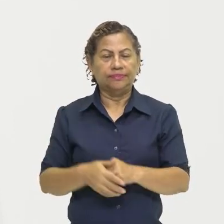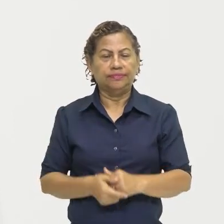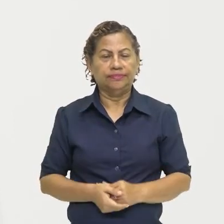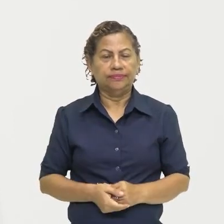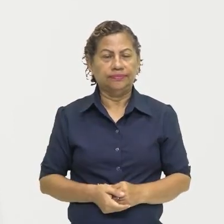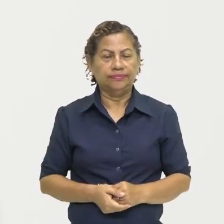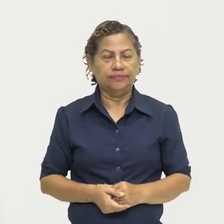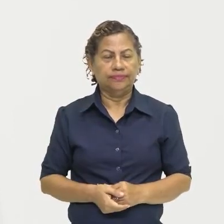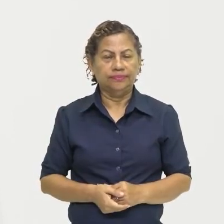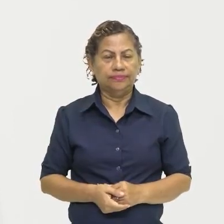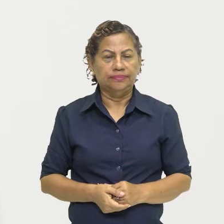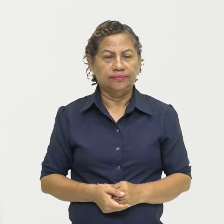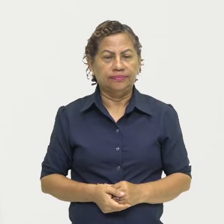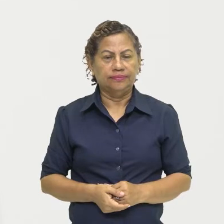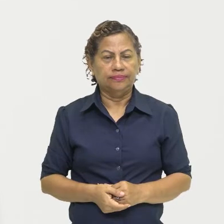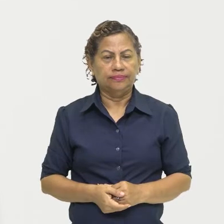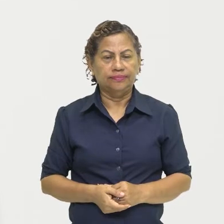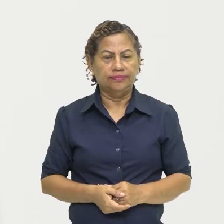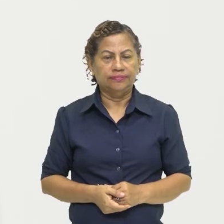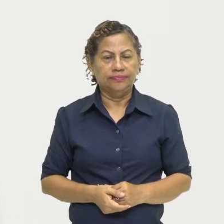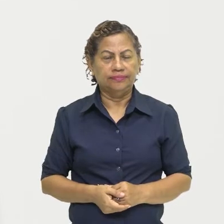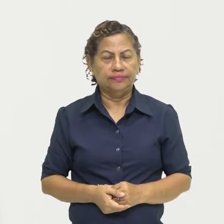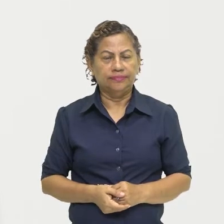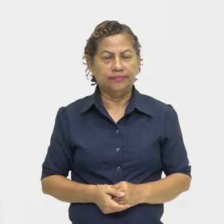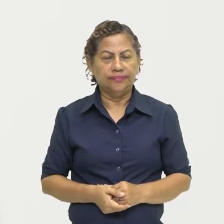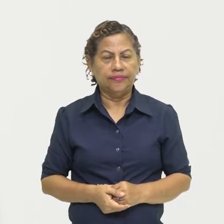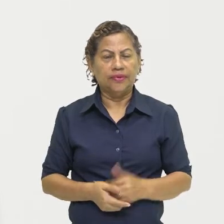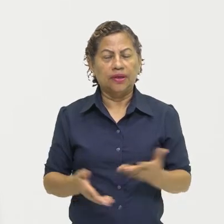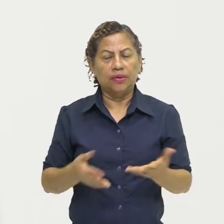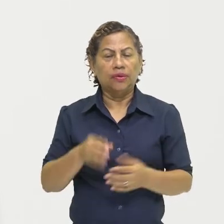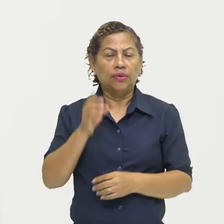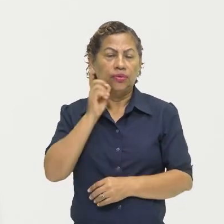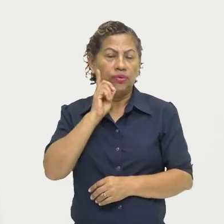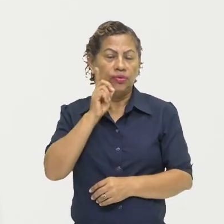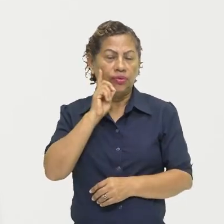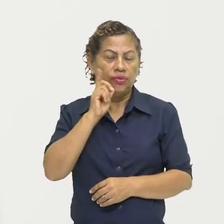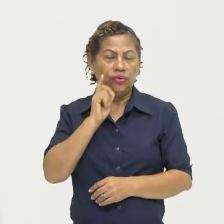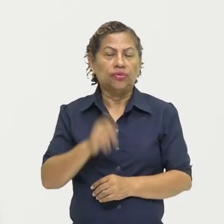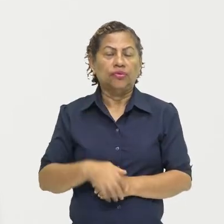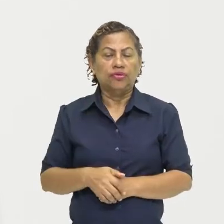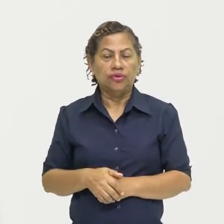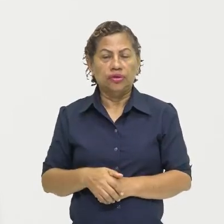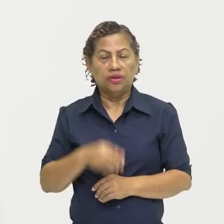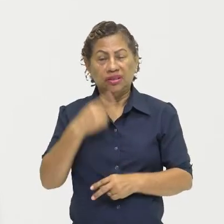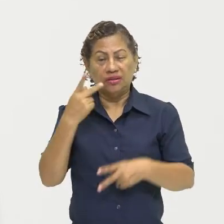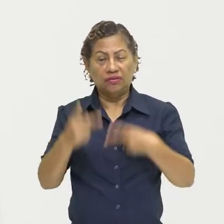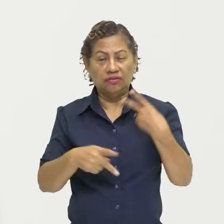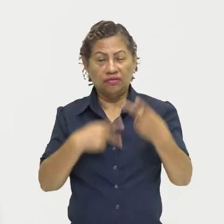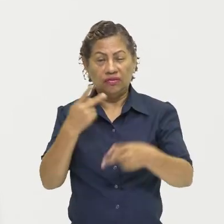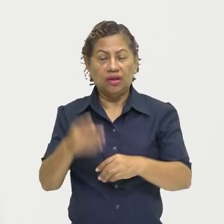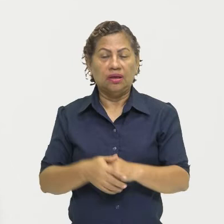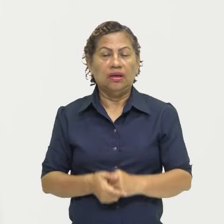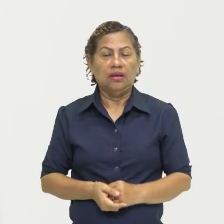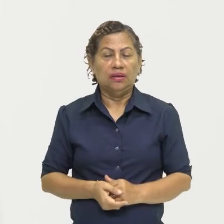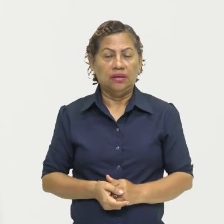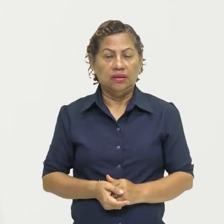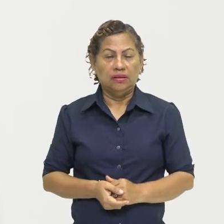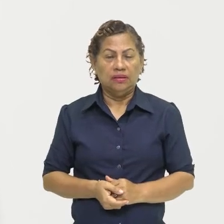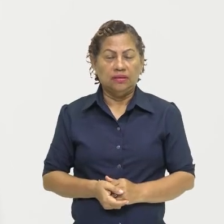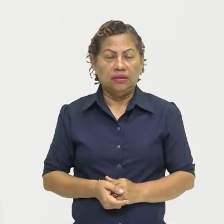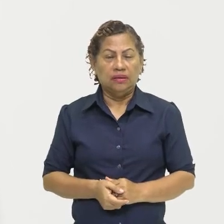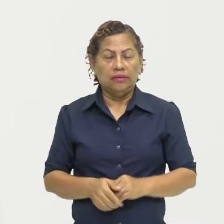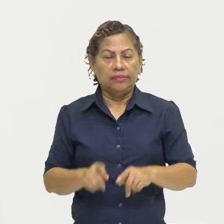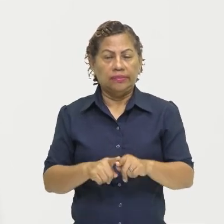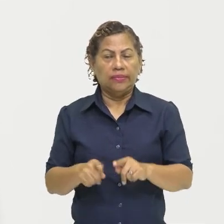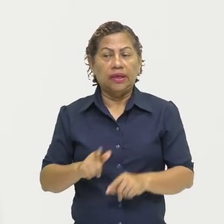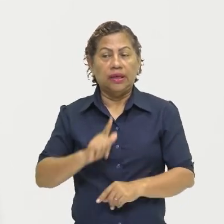Aqui, na questão coloquial, né, quando a gente utiliza no dia a dia, geralmente a gente fala visamos o sucesso. Mas, gramaticalmente